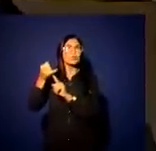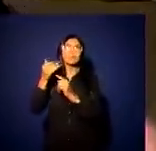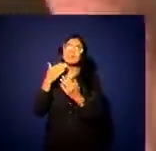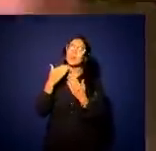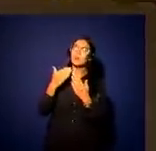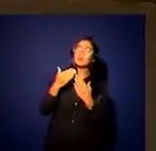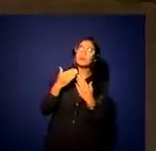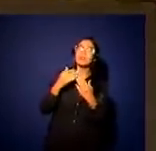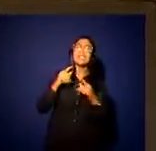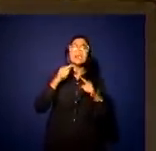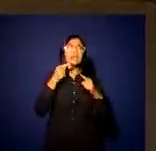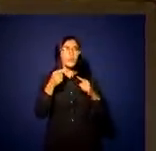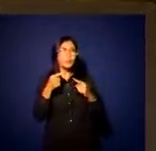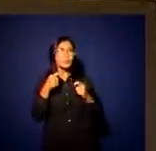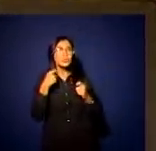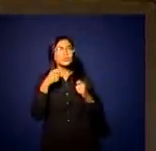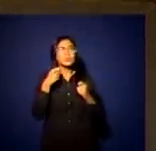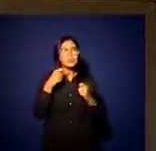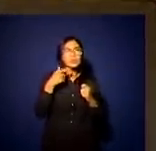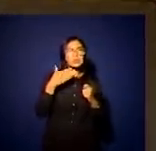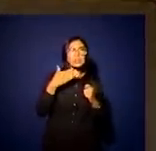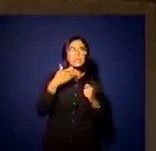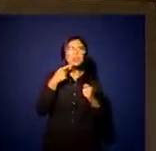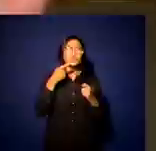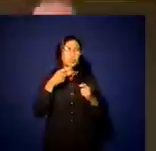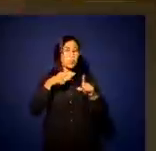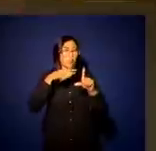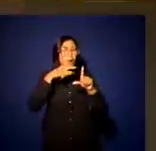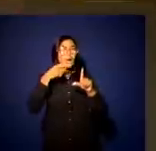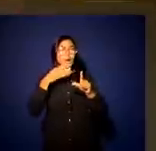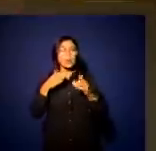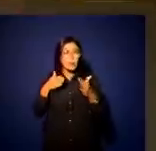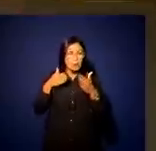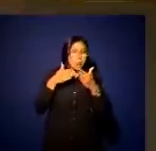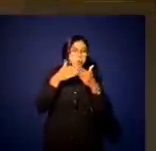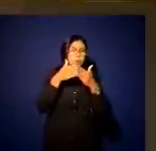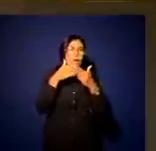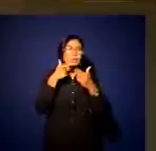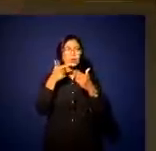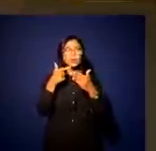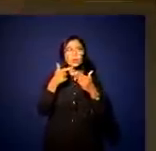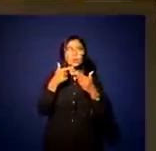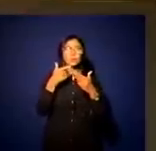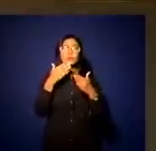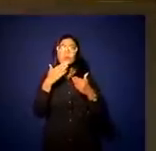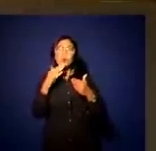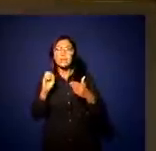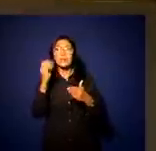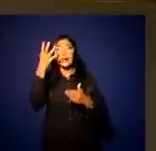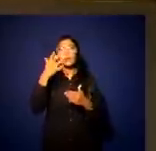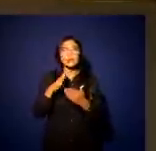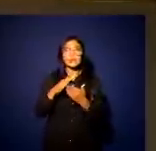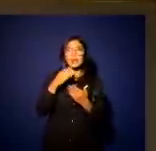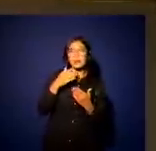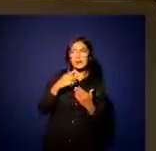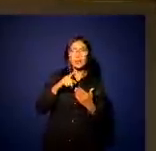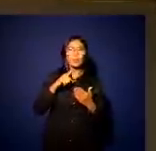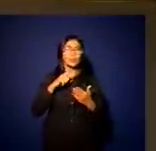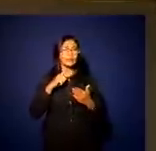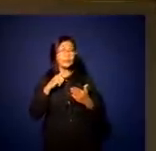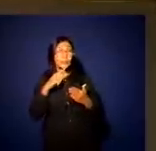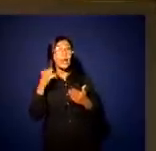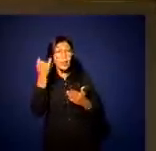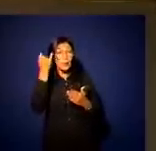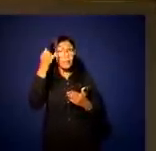meio binária isso aqui está-se no corte ele teriam Rally Fantástico se não acreditasse que teria o movimento que vem acontecendo Então ele chegou a ser uma posição